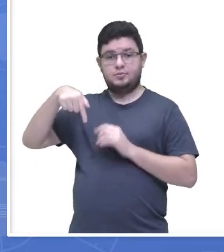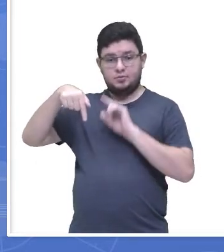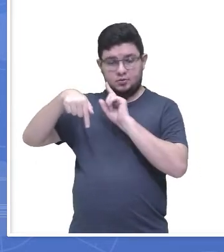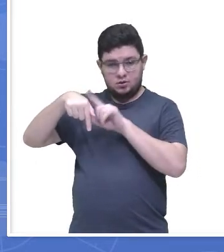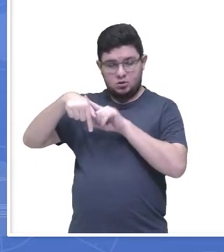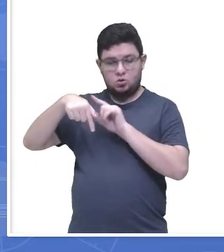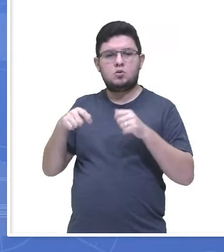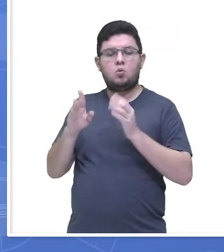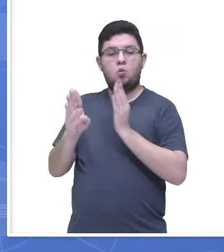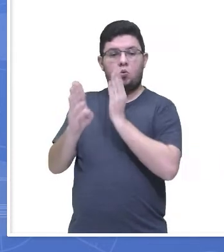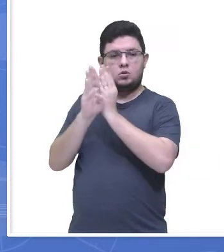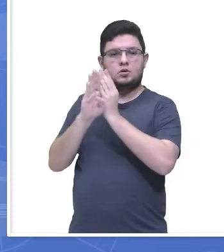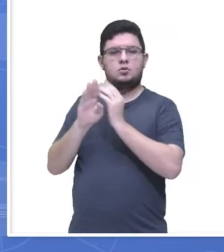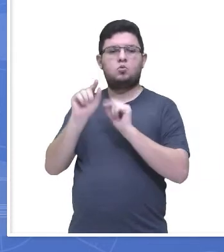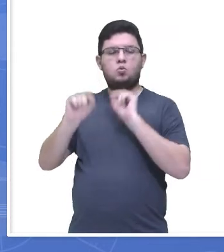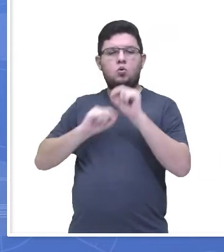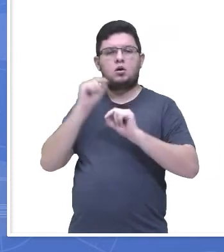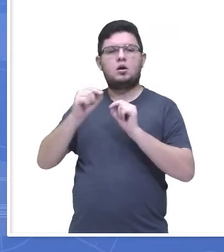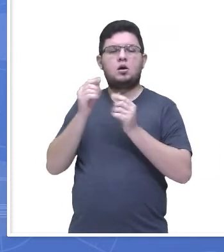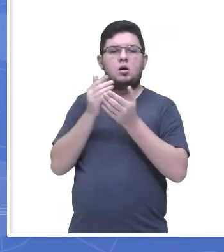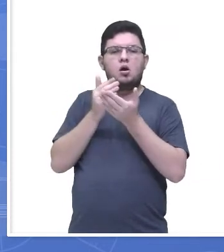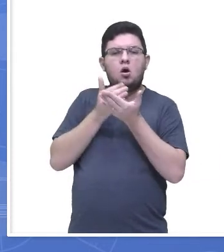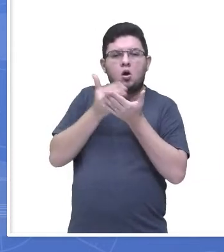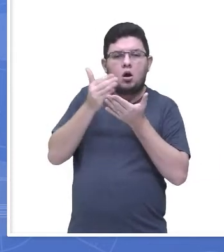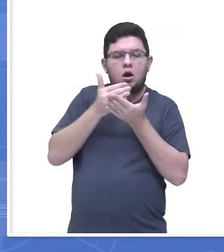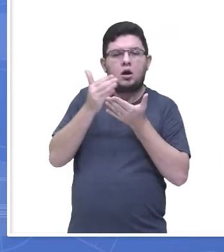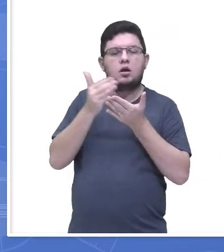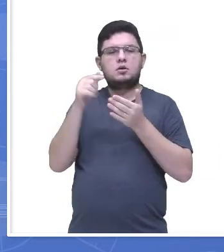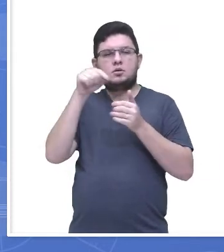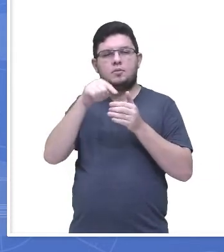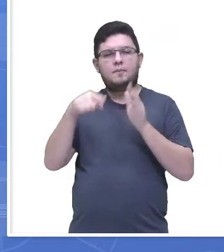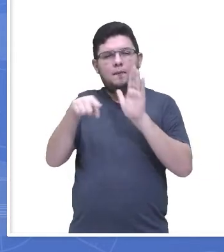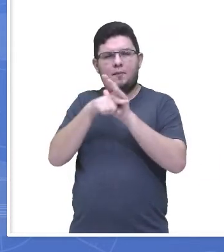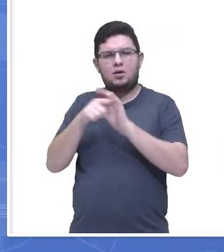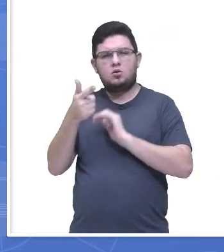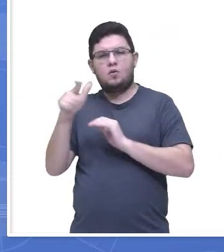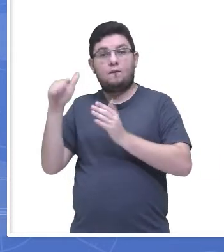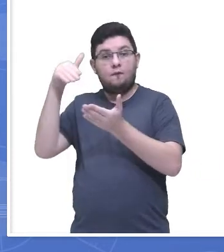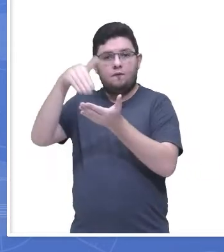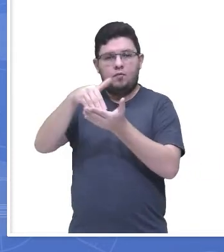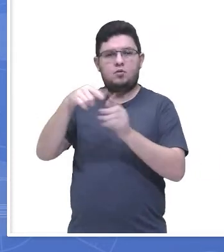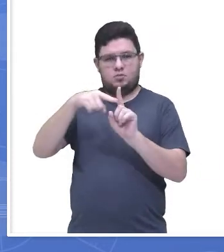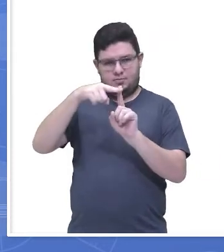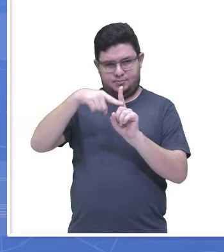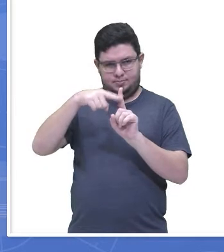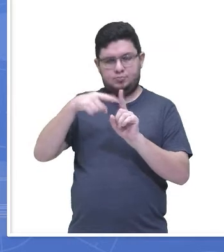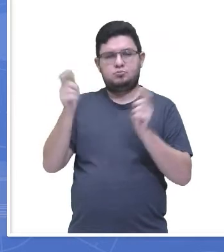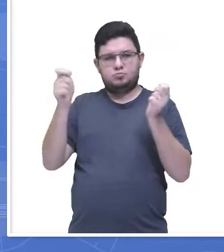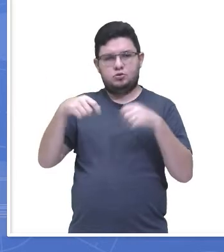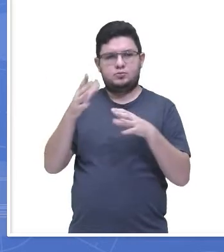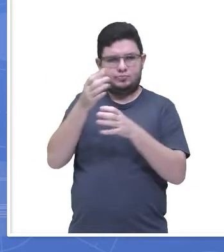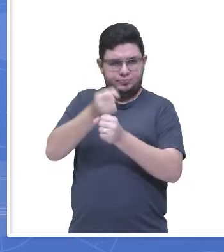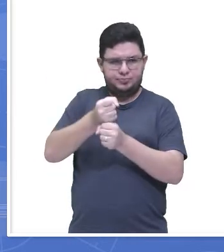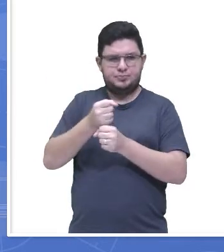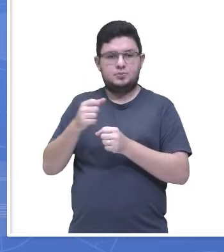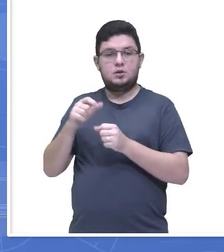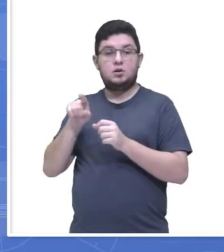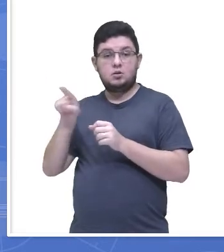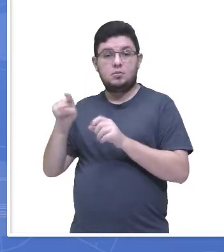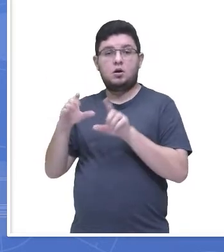e aí o corpo fica tentando o quê? Eliminar aquela substância tóxica, tá? Então por isso que a gente elimina mais urina quando ingere